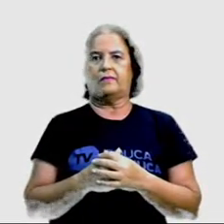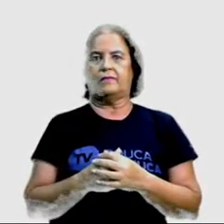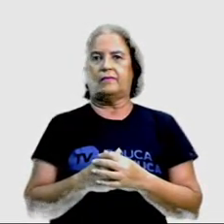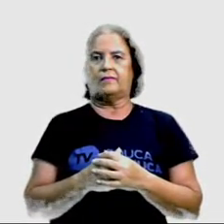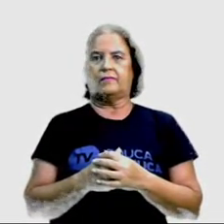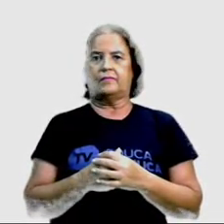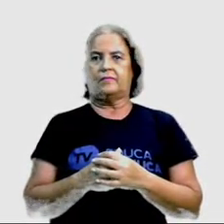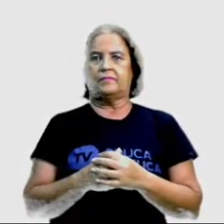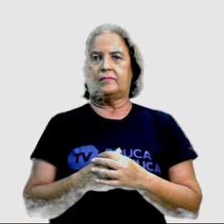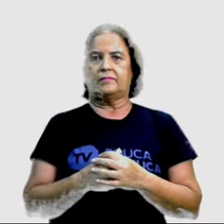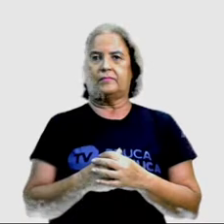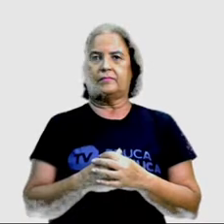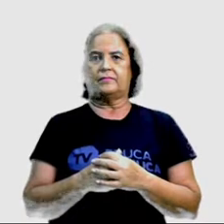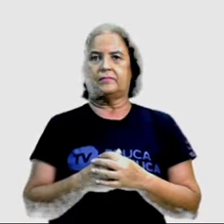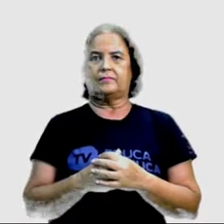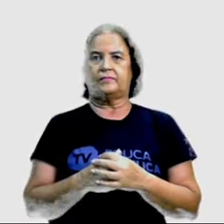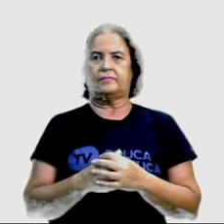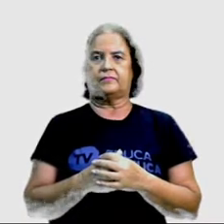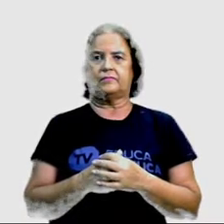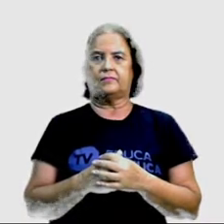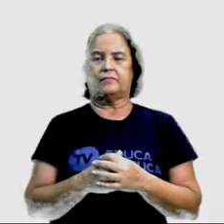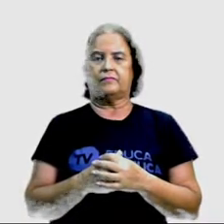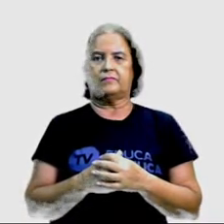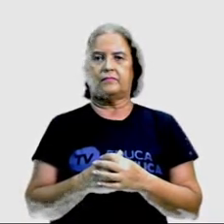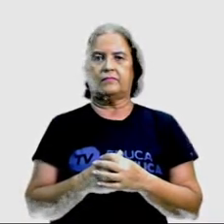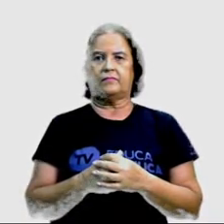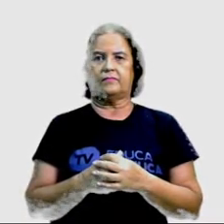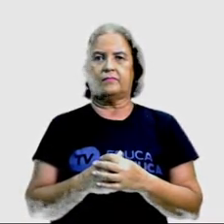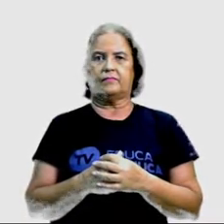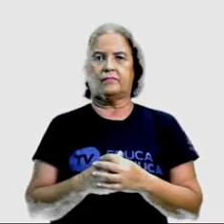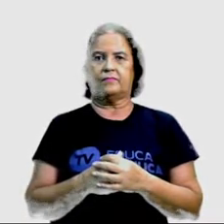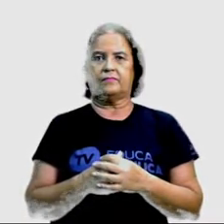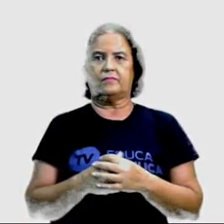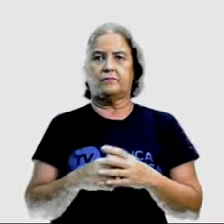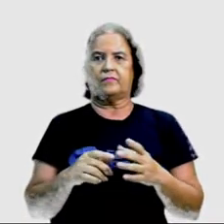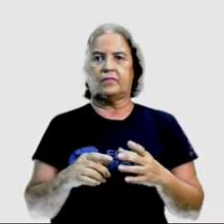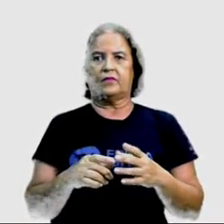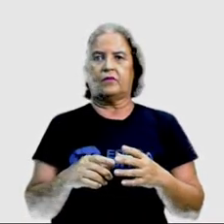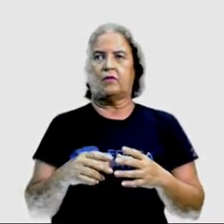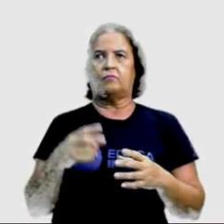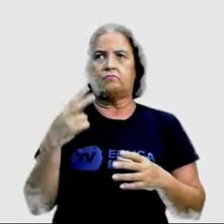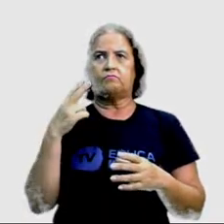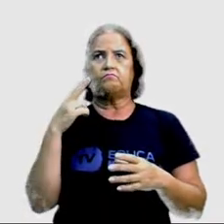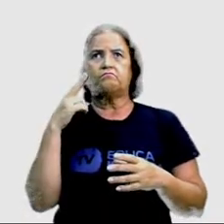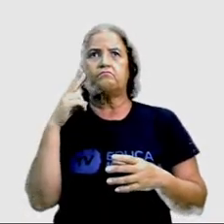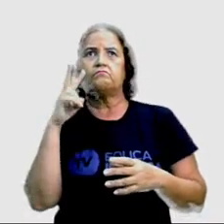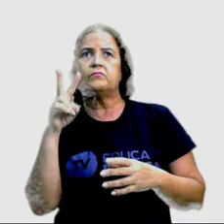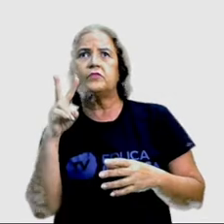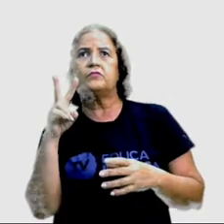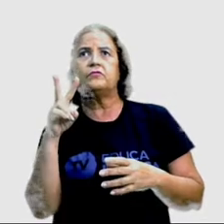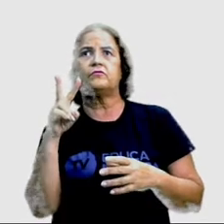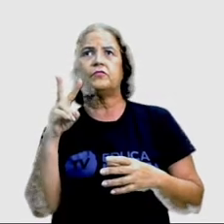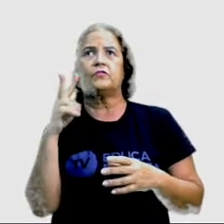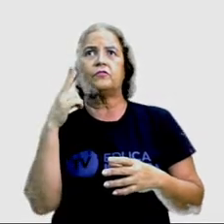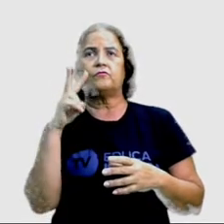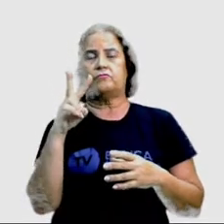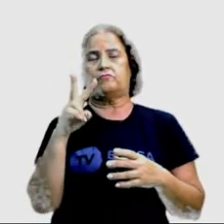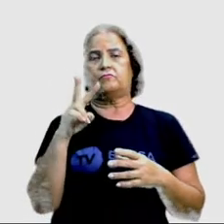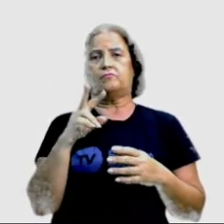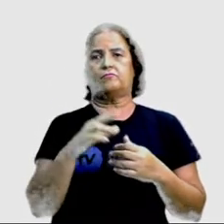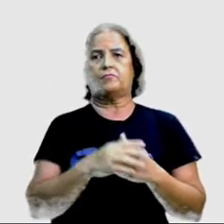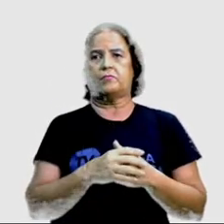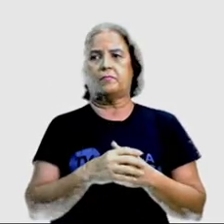see, certo? Antes da palavra see, que ficaria prever. Vamos dar uma corrida aí que o nosso tempo já